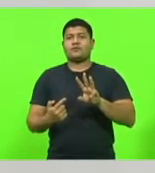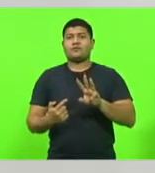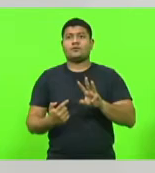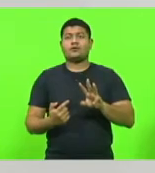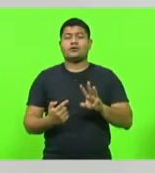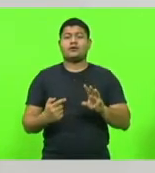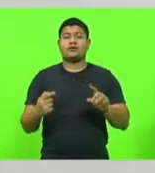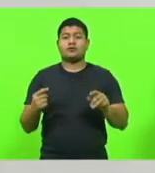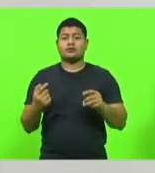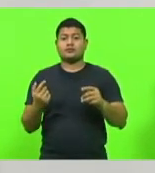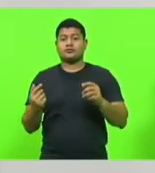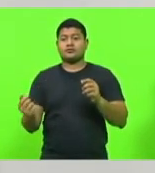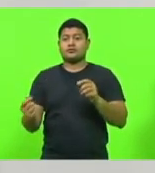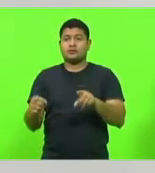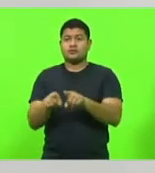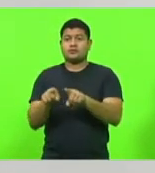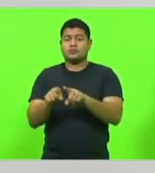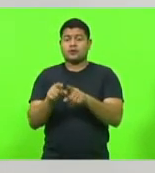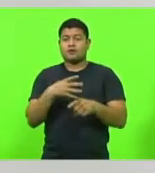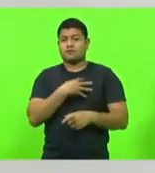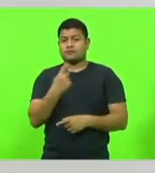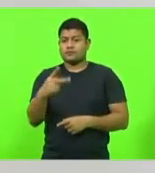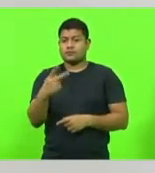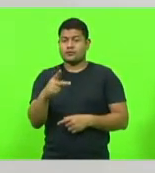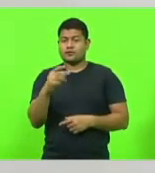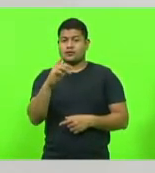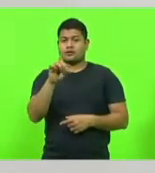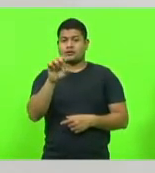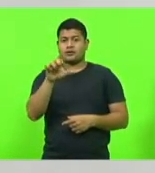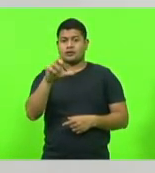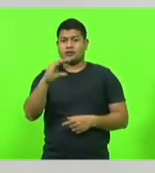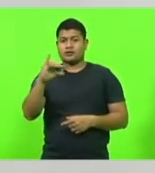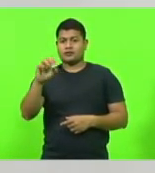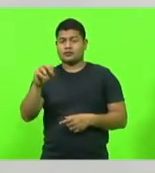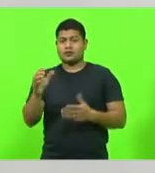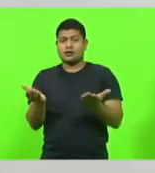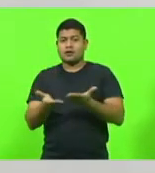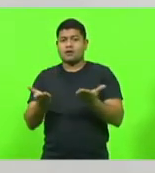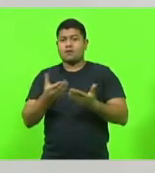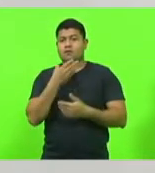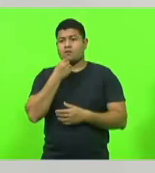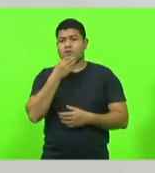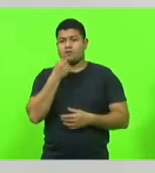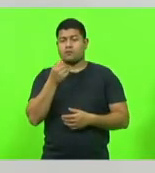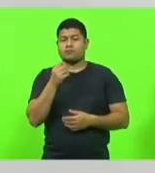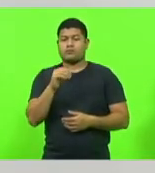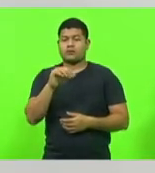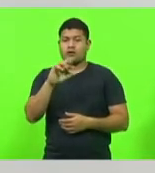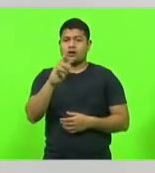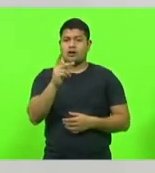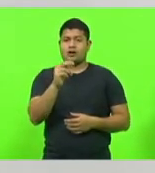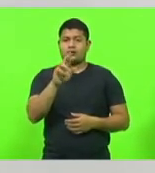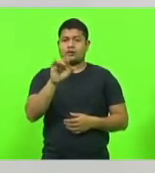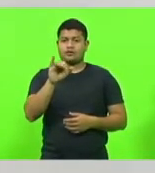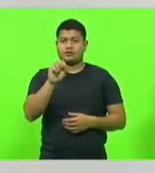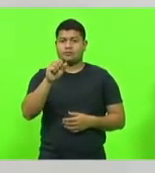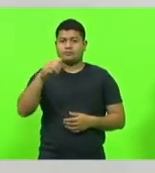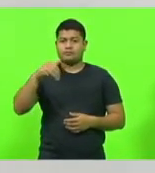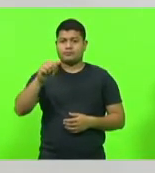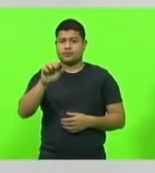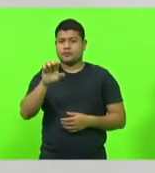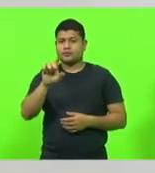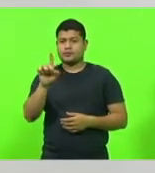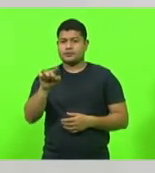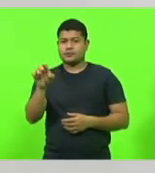além de Egon João da Silva, seu filho Décio da Silva e agora Harry Schmelzer Jr. Além de conter as iniciais de